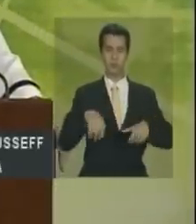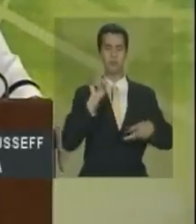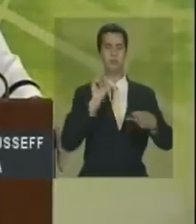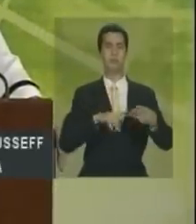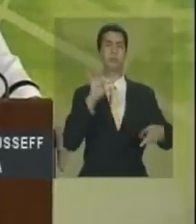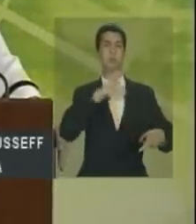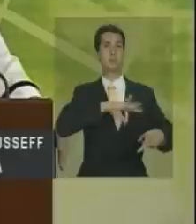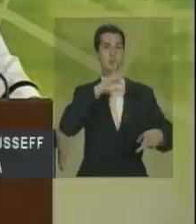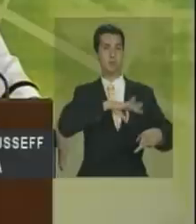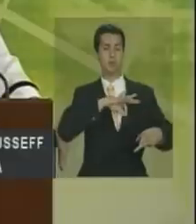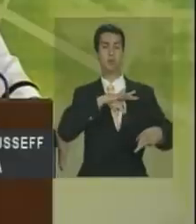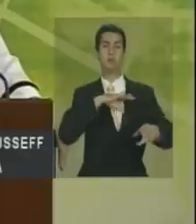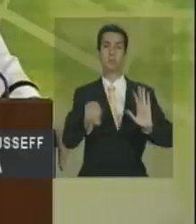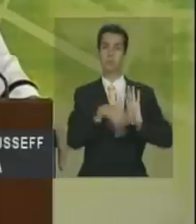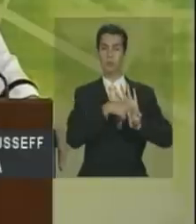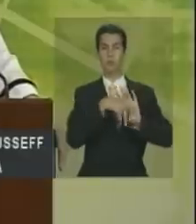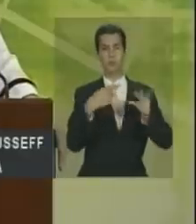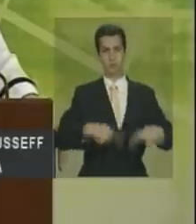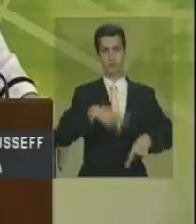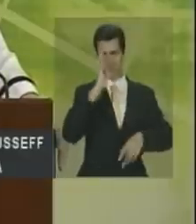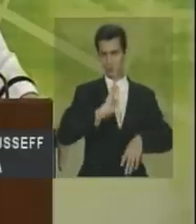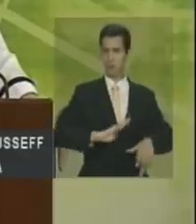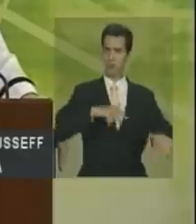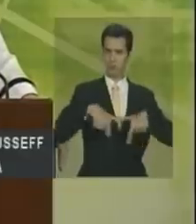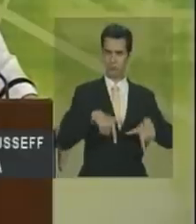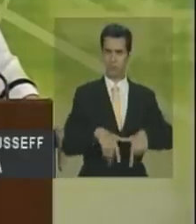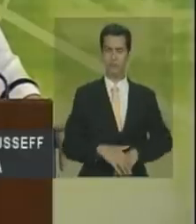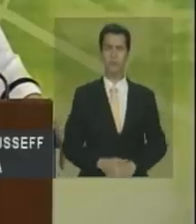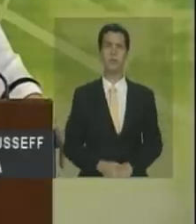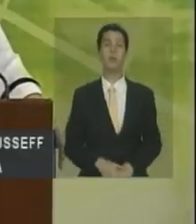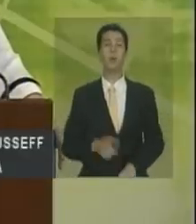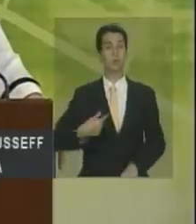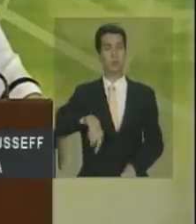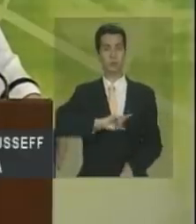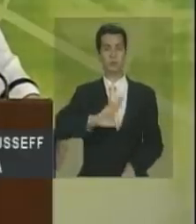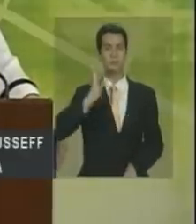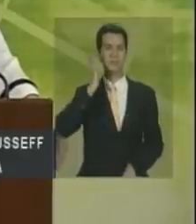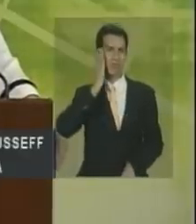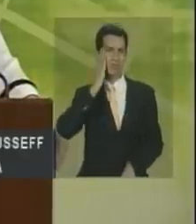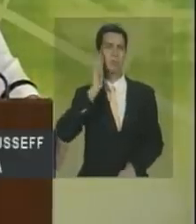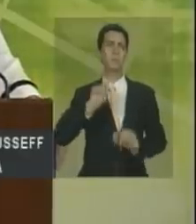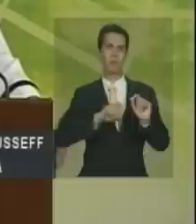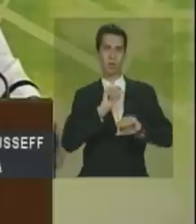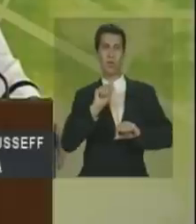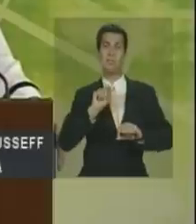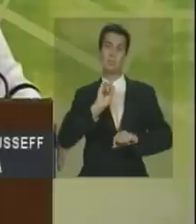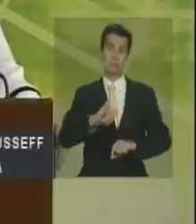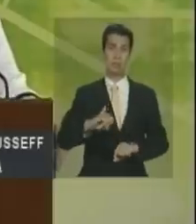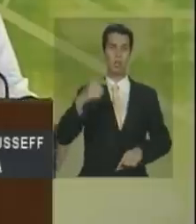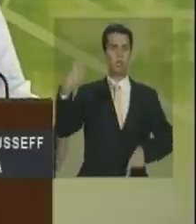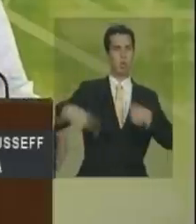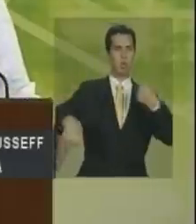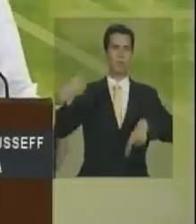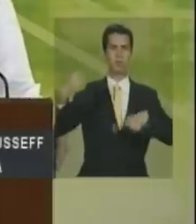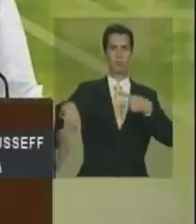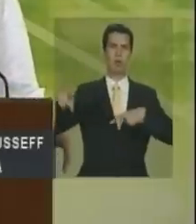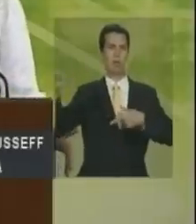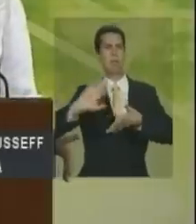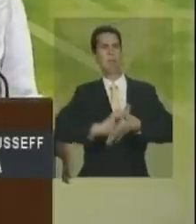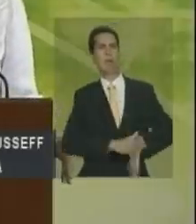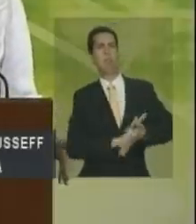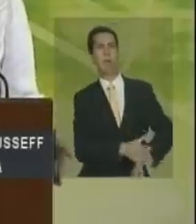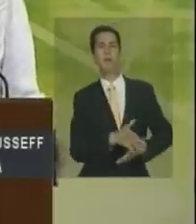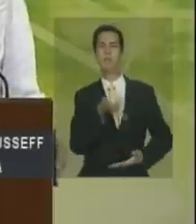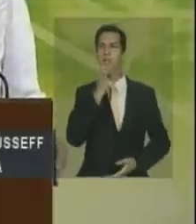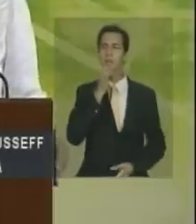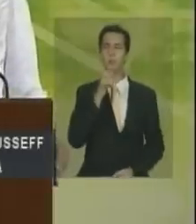renda de nossos trabalhadores. Nós sabemos que uma forma de competição predatória é a que usa a